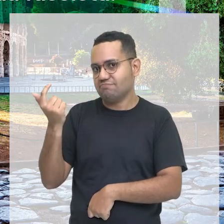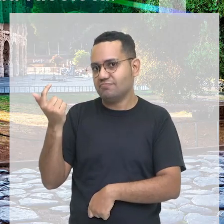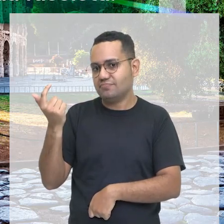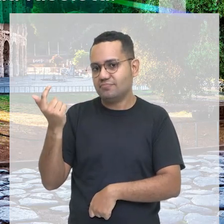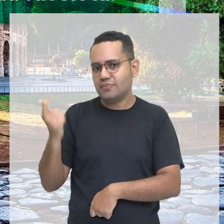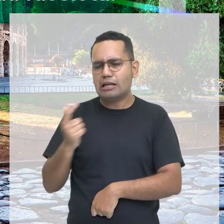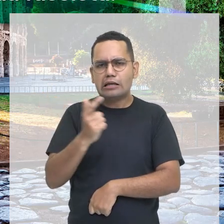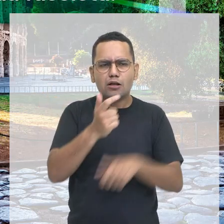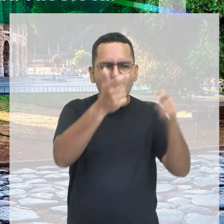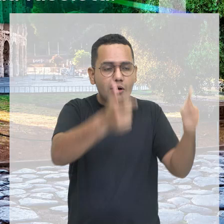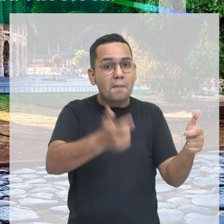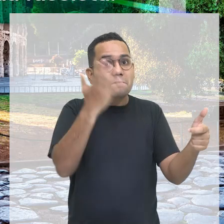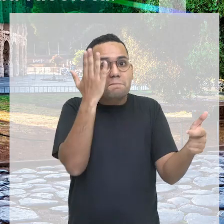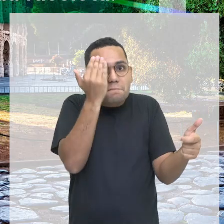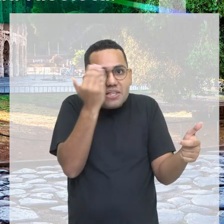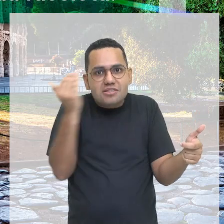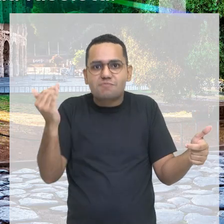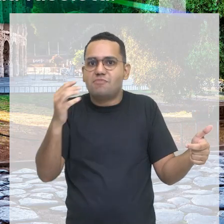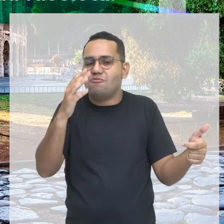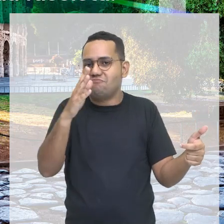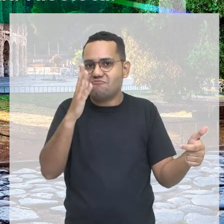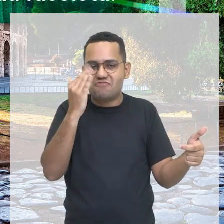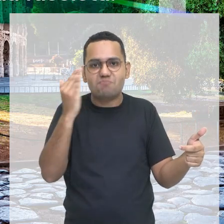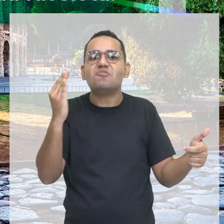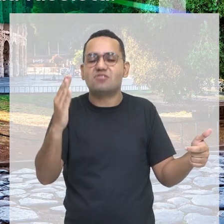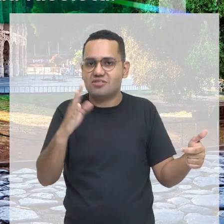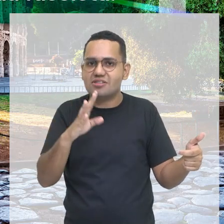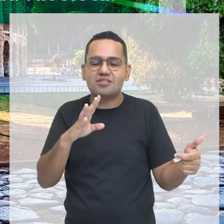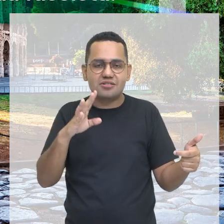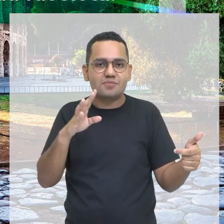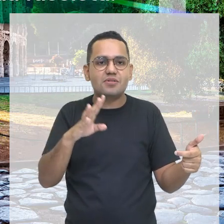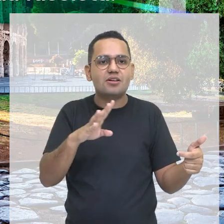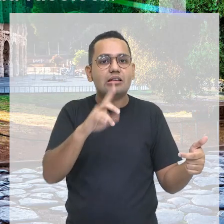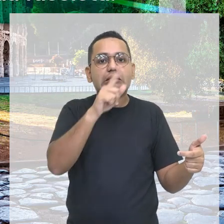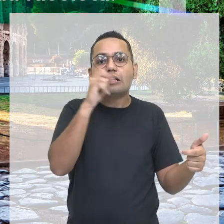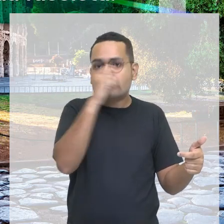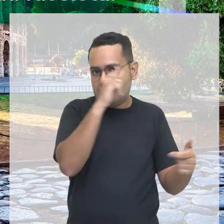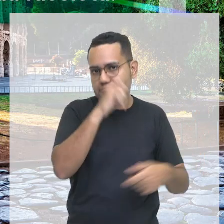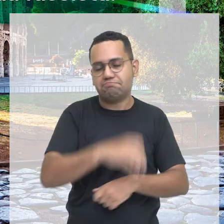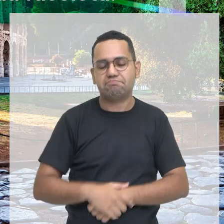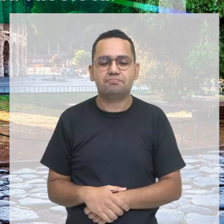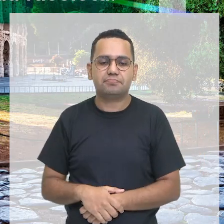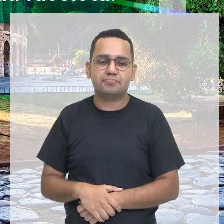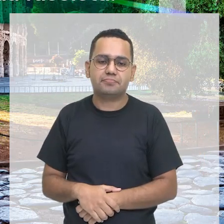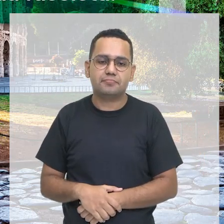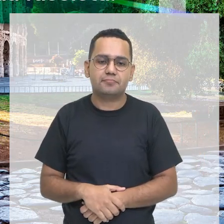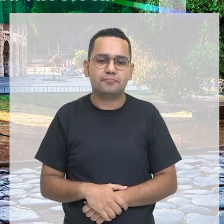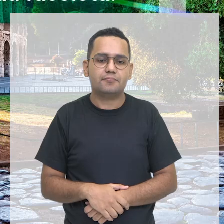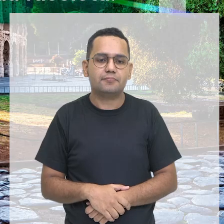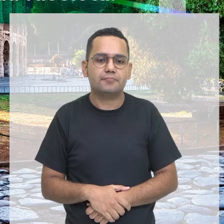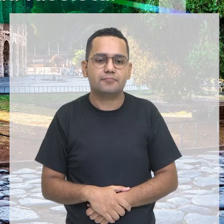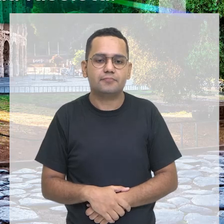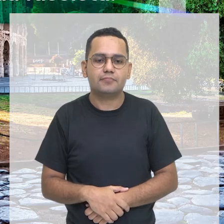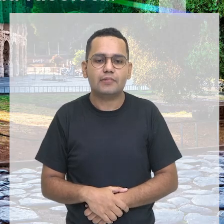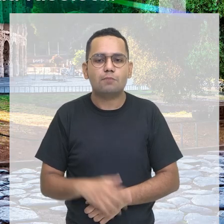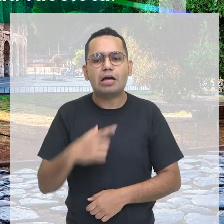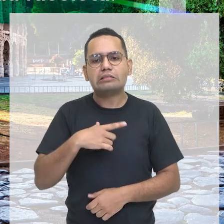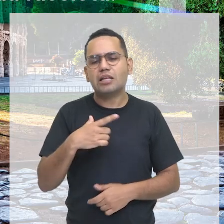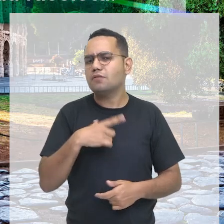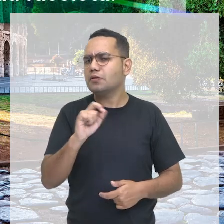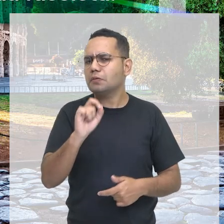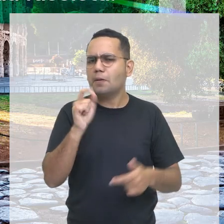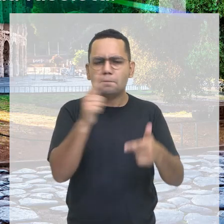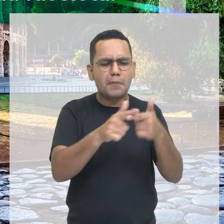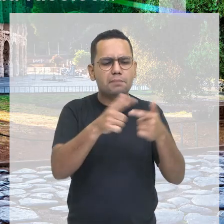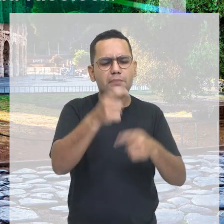um monumento, né, italiano. E dentro da Itália nós vamos observar que houve ali crises econômicas decorrentes da